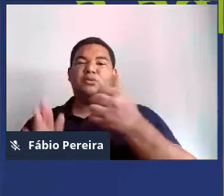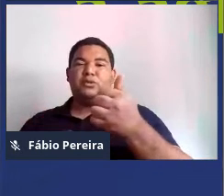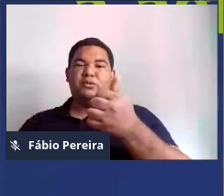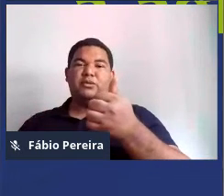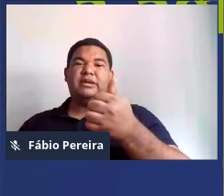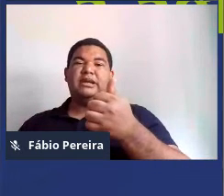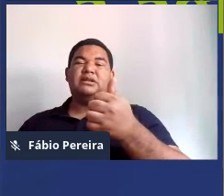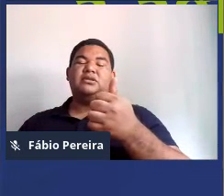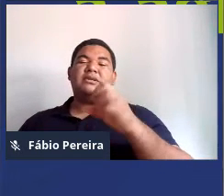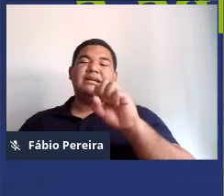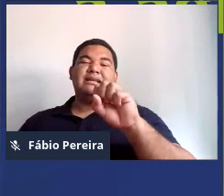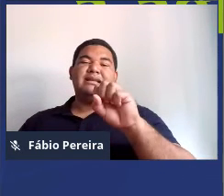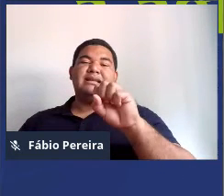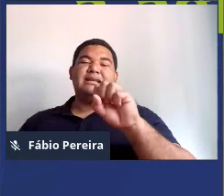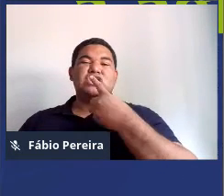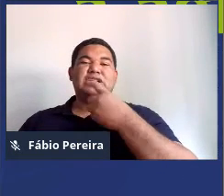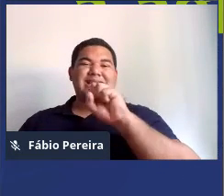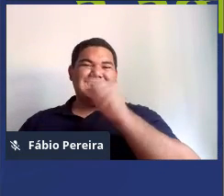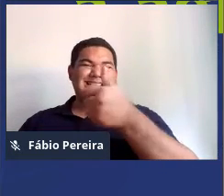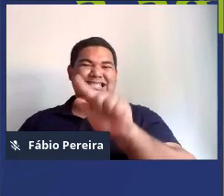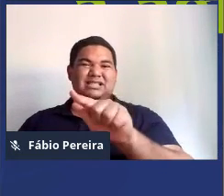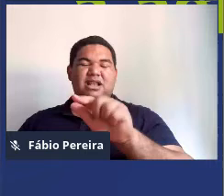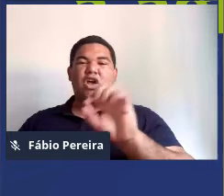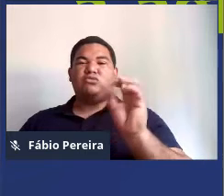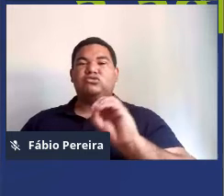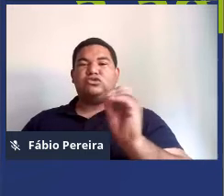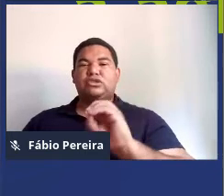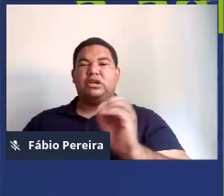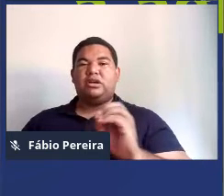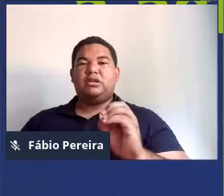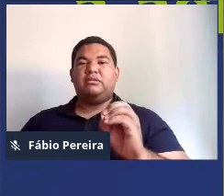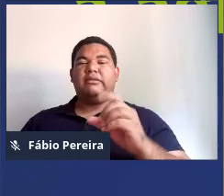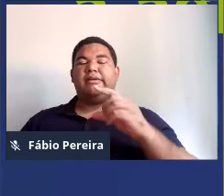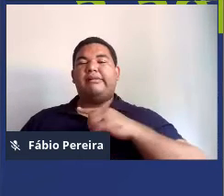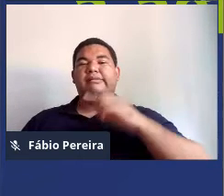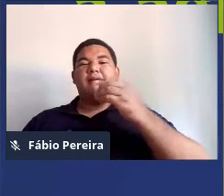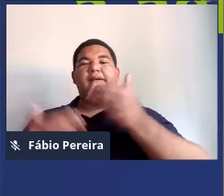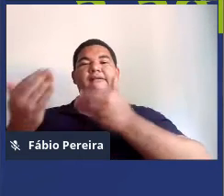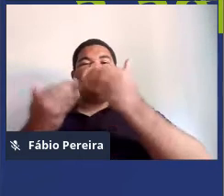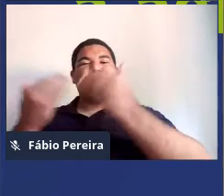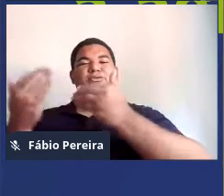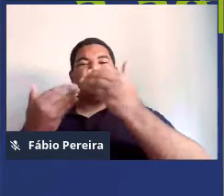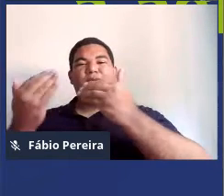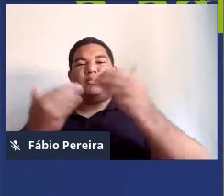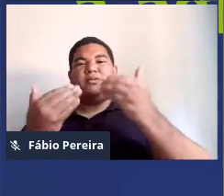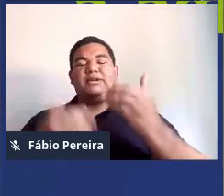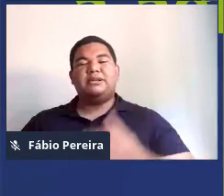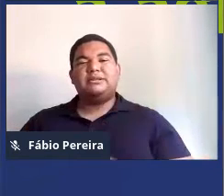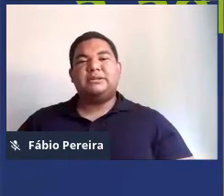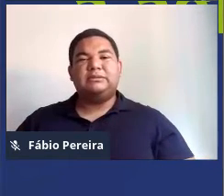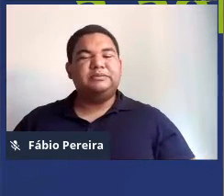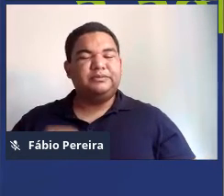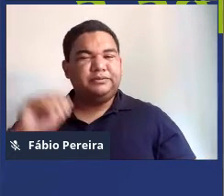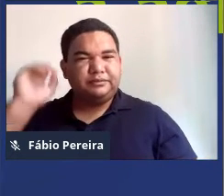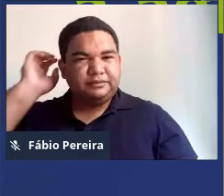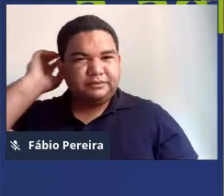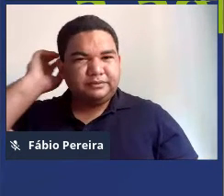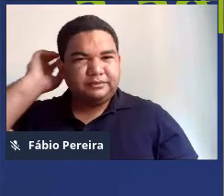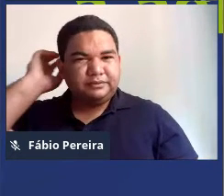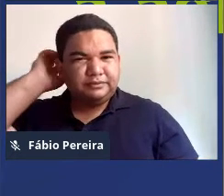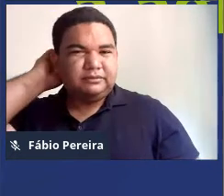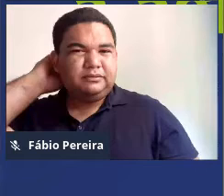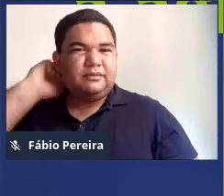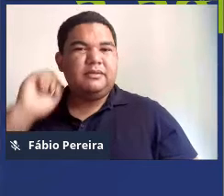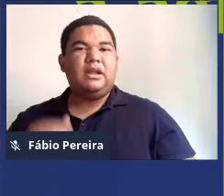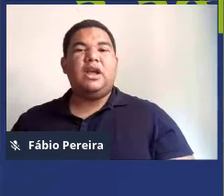a espécie 1 é muito parecida com a 2 em genes no maquinário que está sendo expresso. A espécie 3